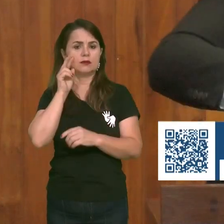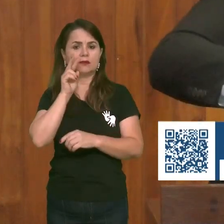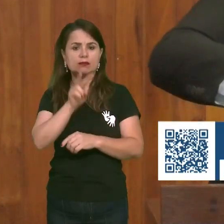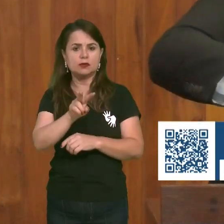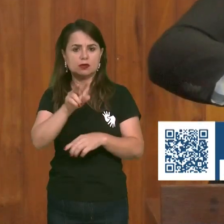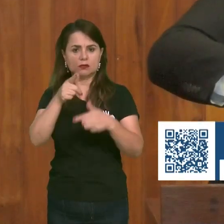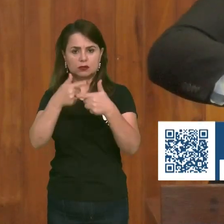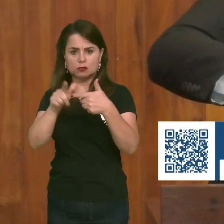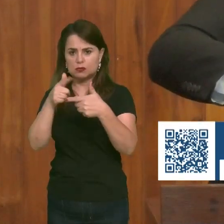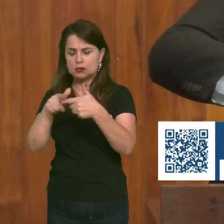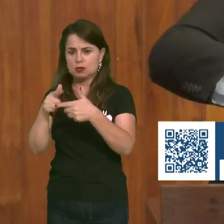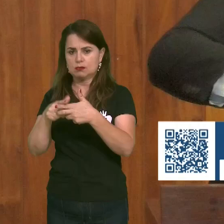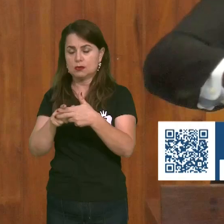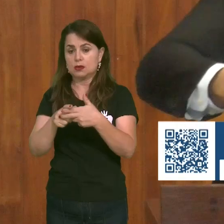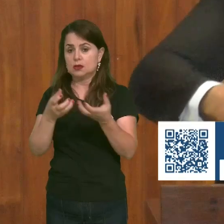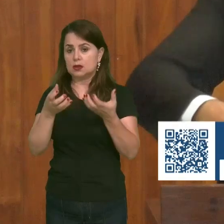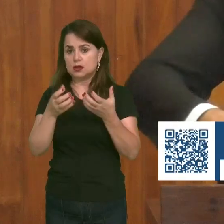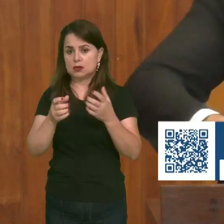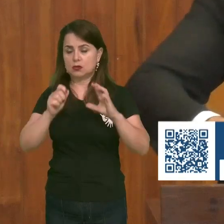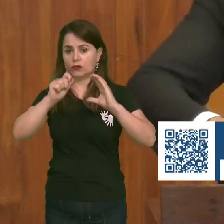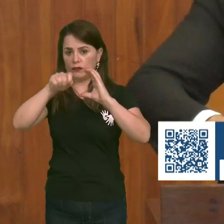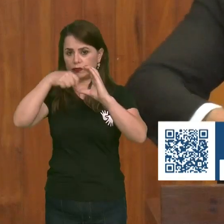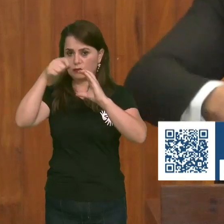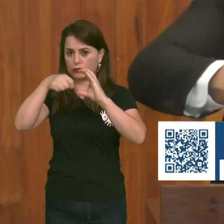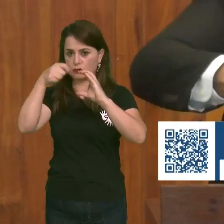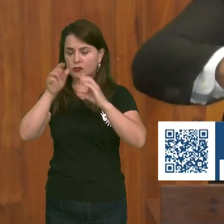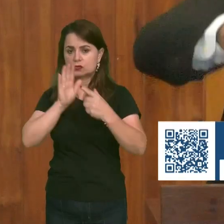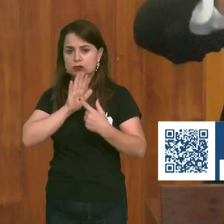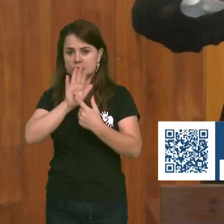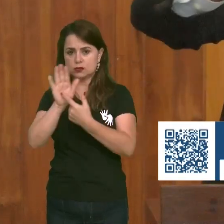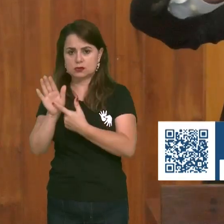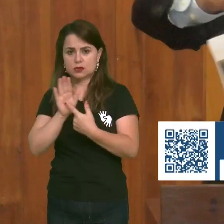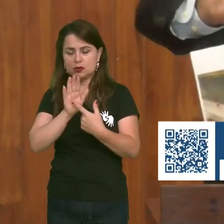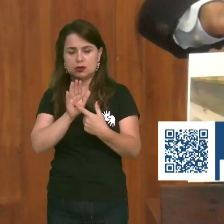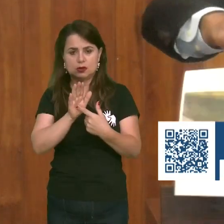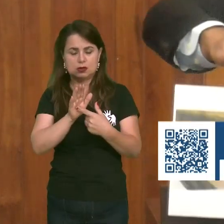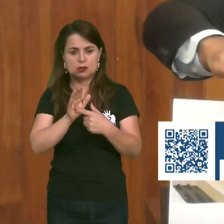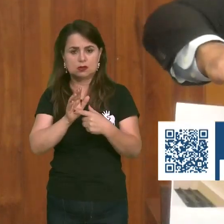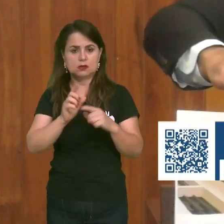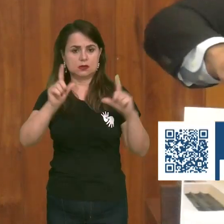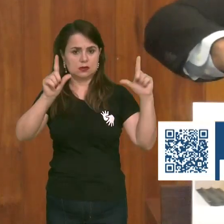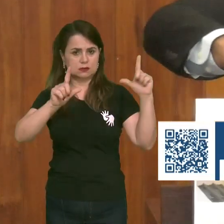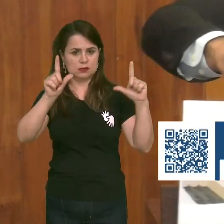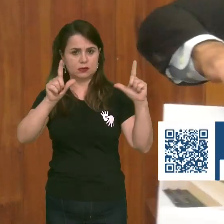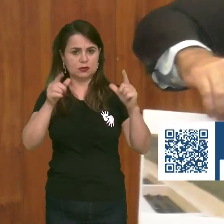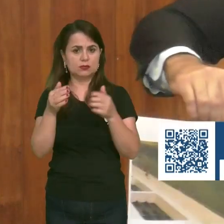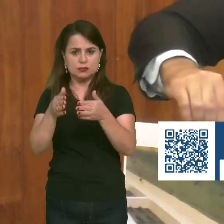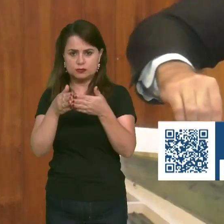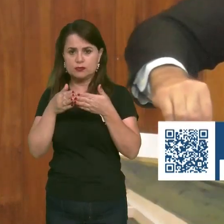eu Solicito a TV Câmara por favor